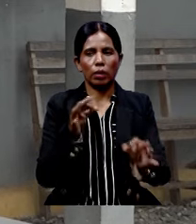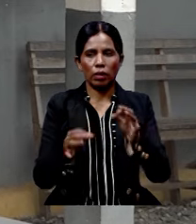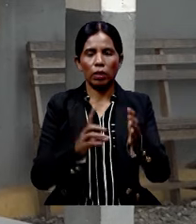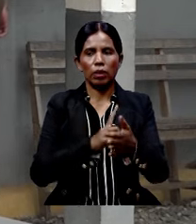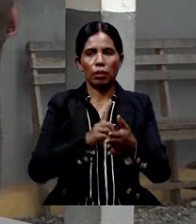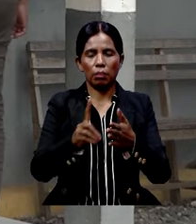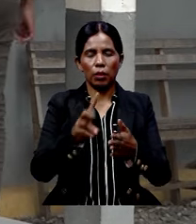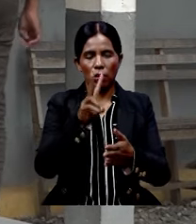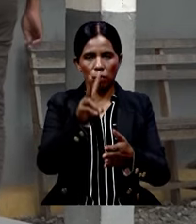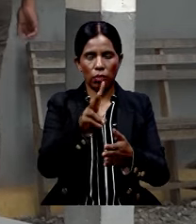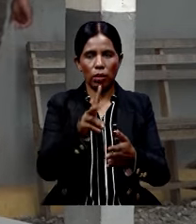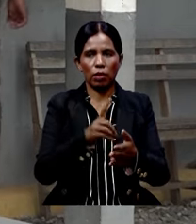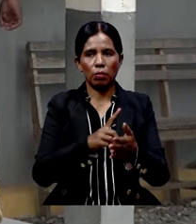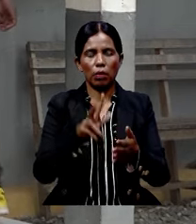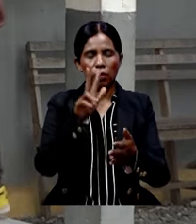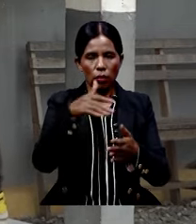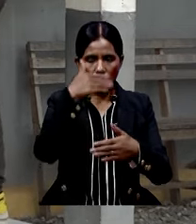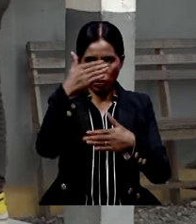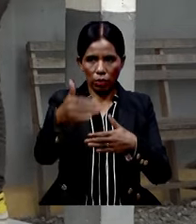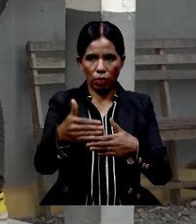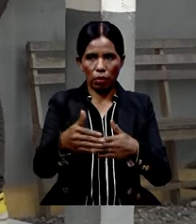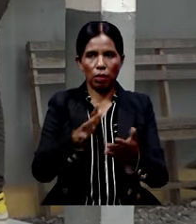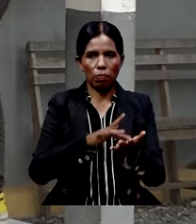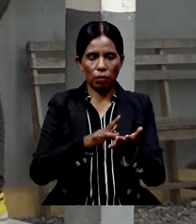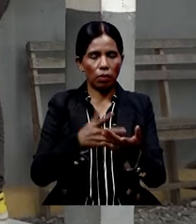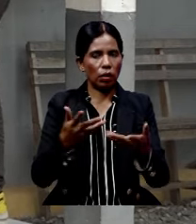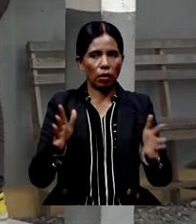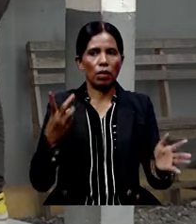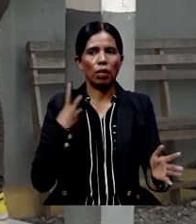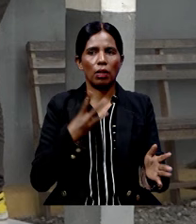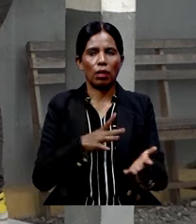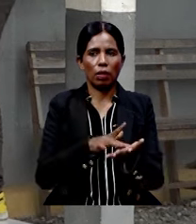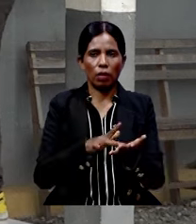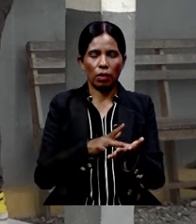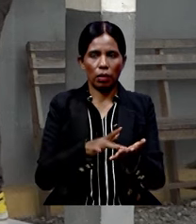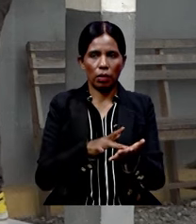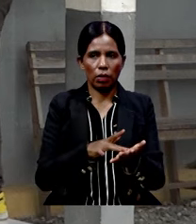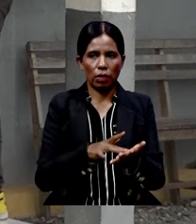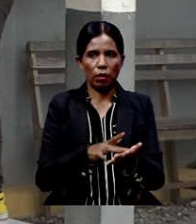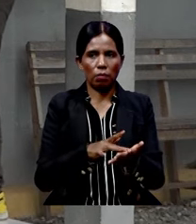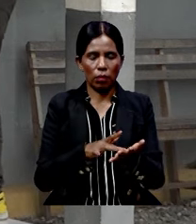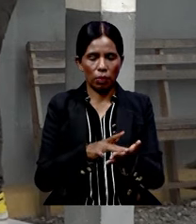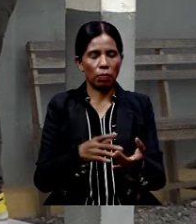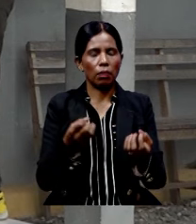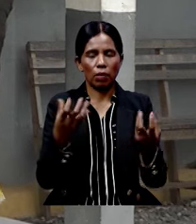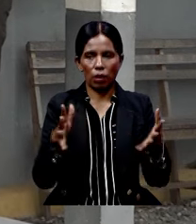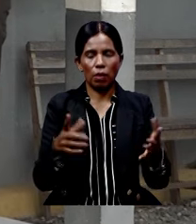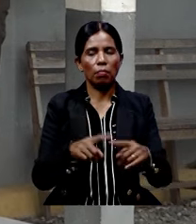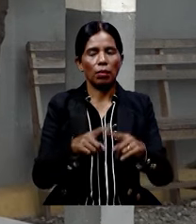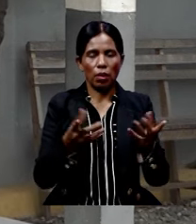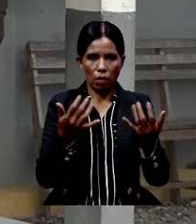semana rua ka tolu ba oi ma ka em moruk estoc la tama, vê estoc ne se estoc out para, mas vê